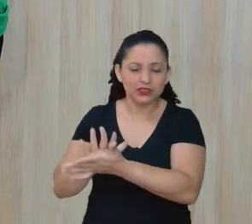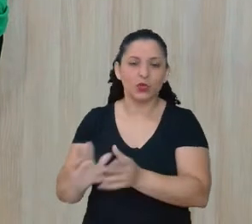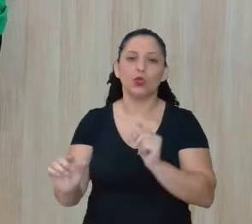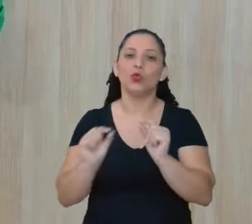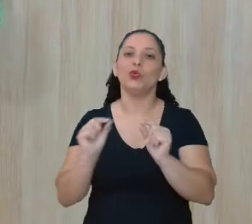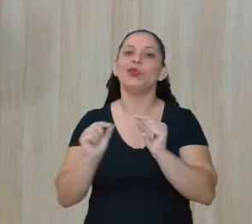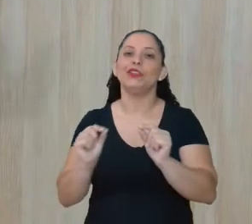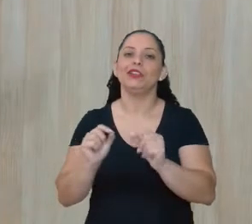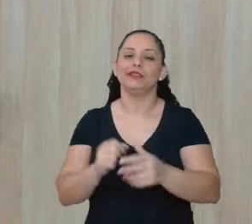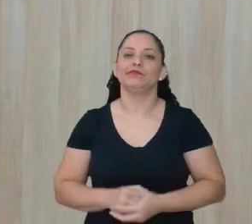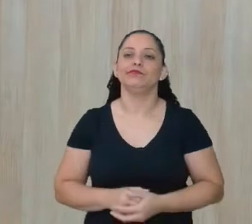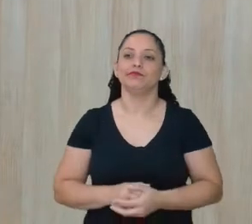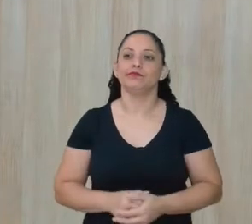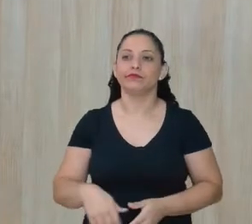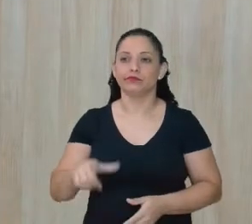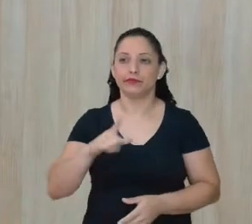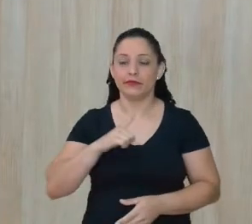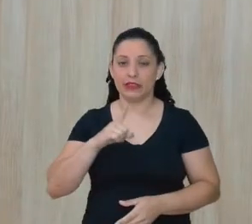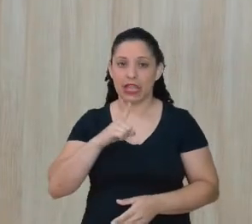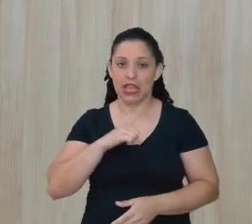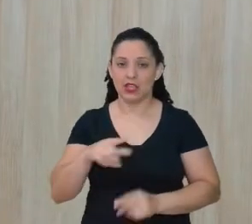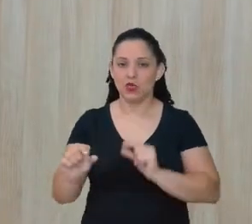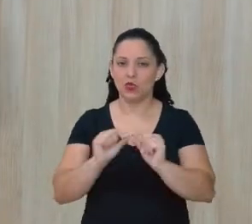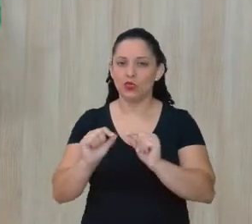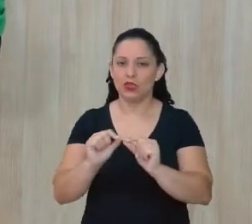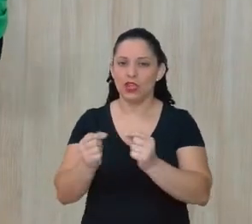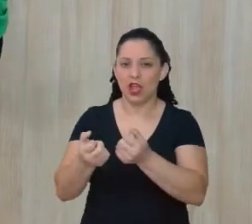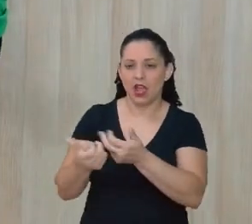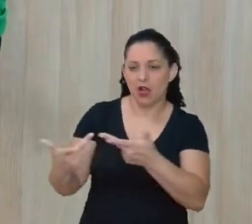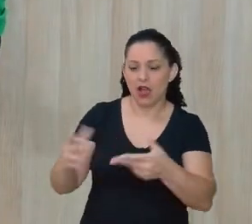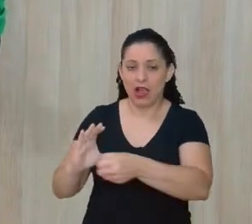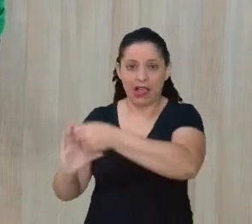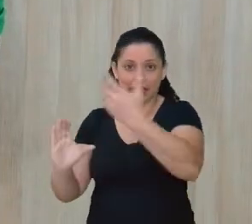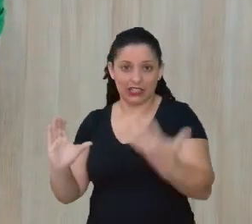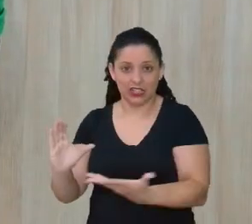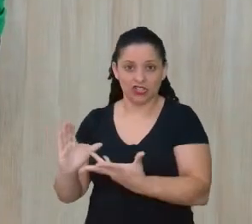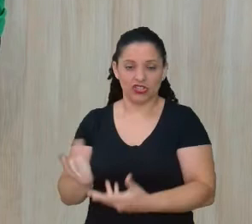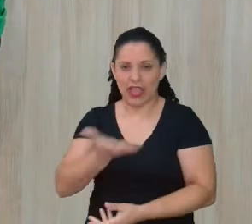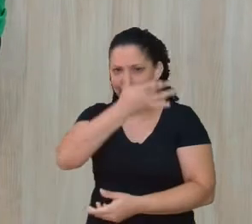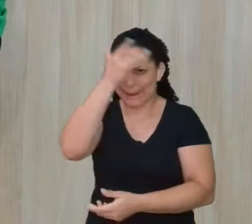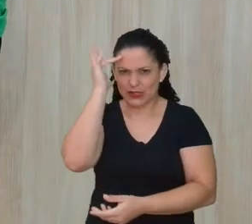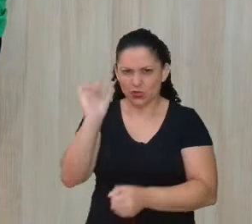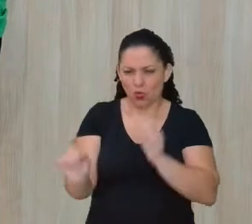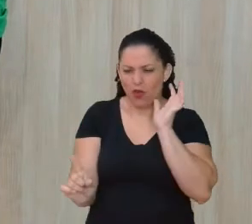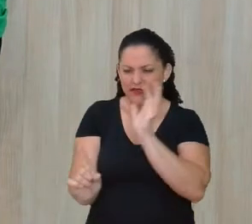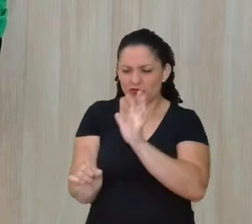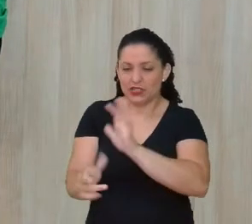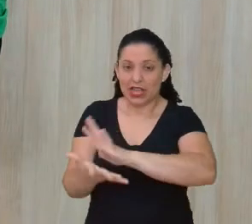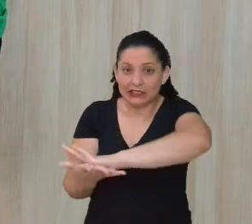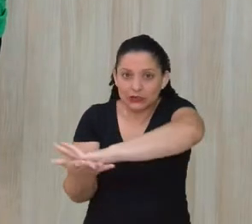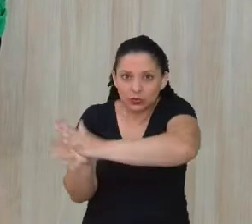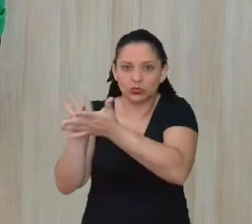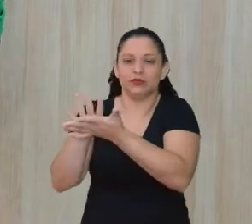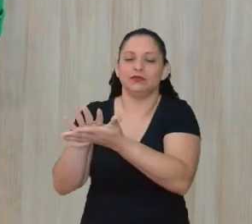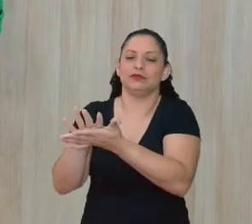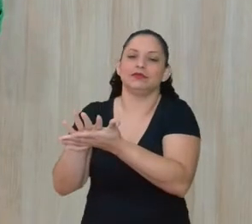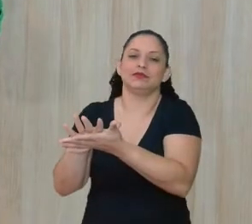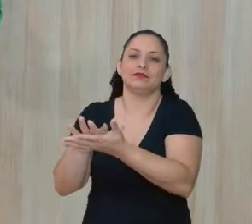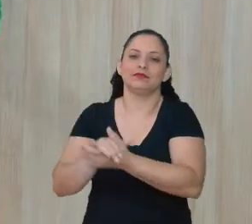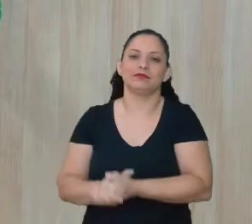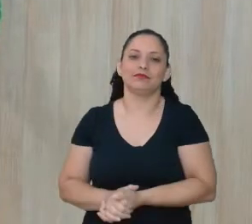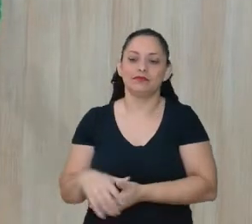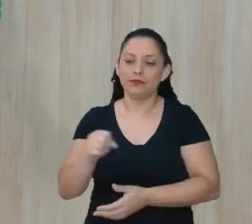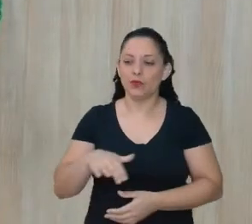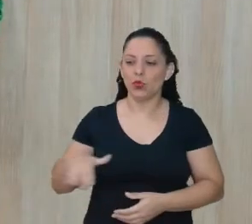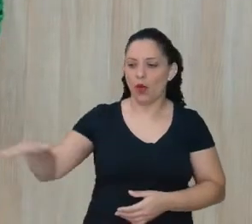envolve aí as propriedades, né? As propriedades do homem, né? Então, o desastre, ele vai acontecer numa